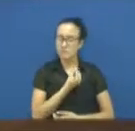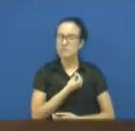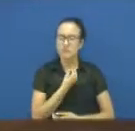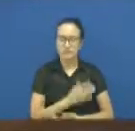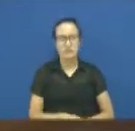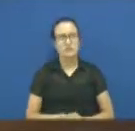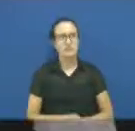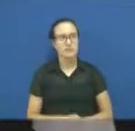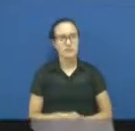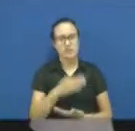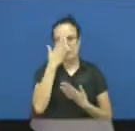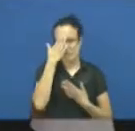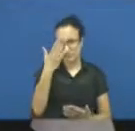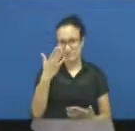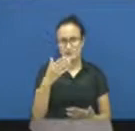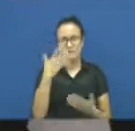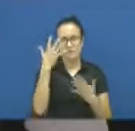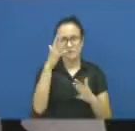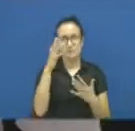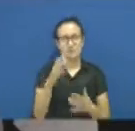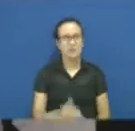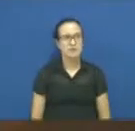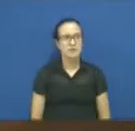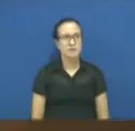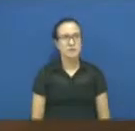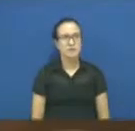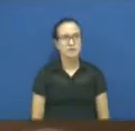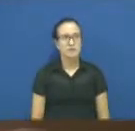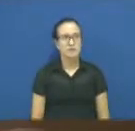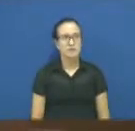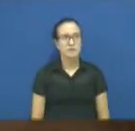porvir. Muito obrigado por estarem aqui e parabéns.